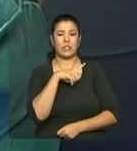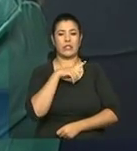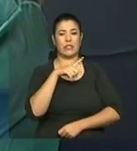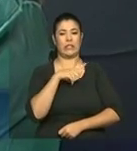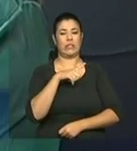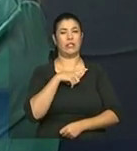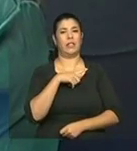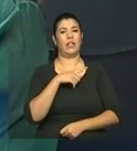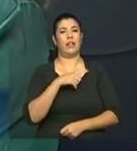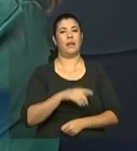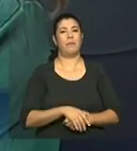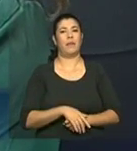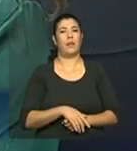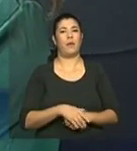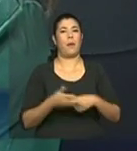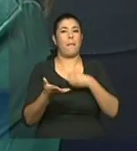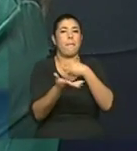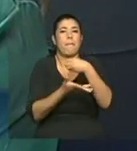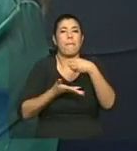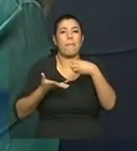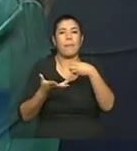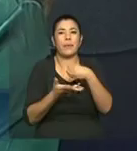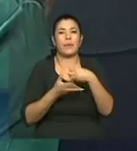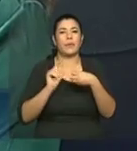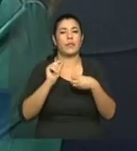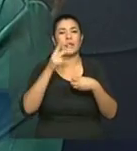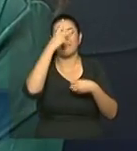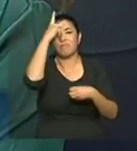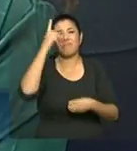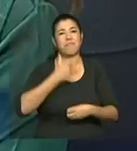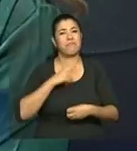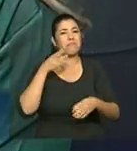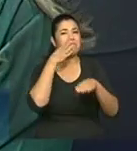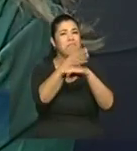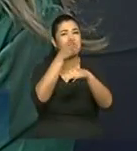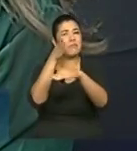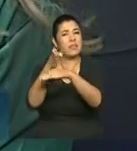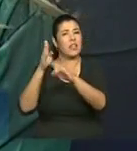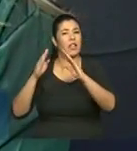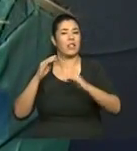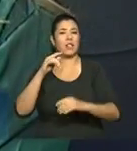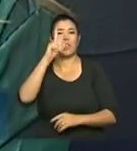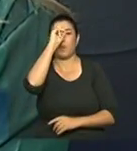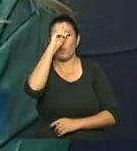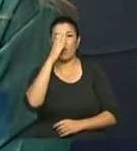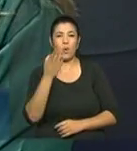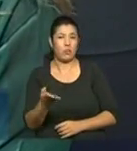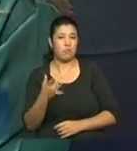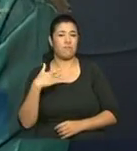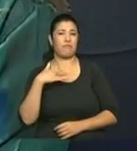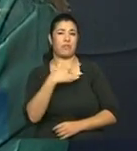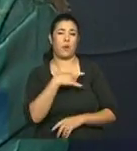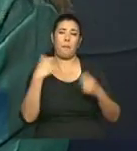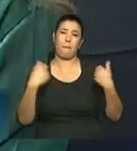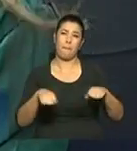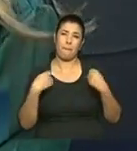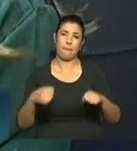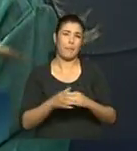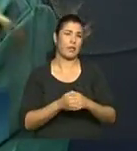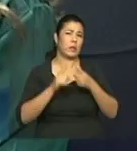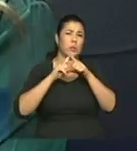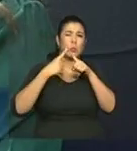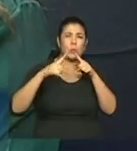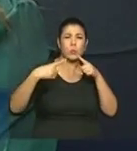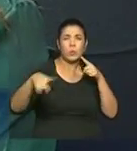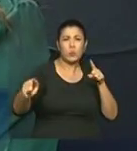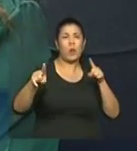de densidades demográficas muito baixas, às vezes as pessoas, para alcançar serviço de saúde, têm que andar muito,